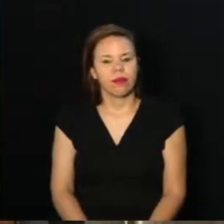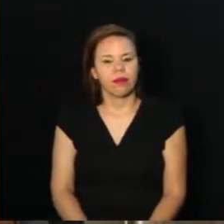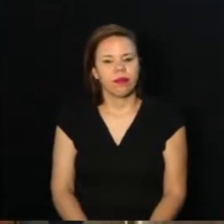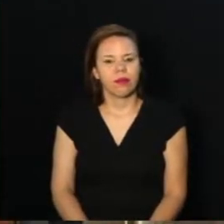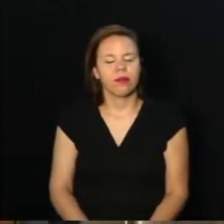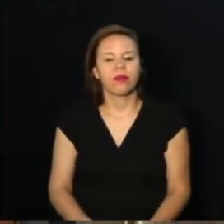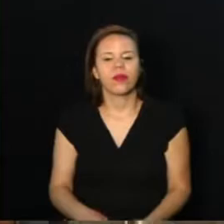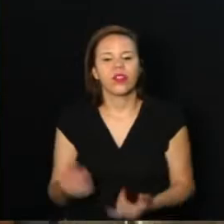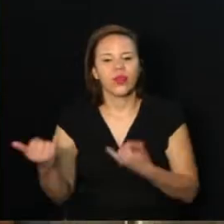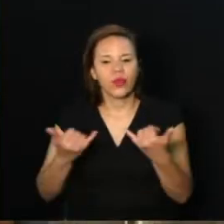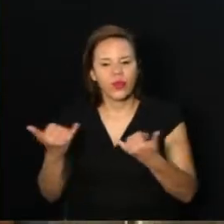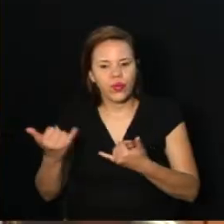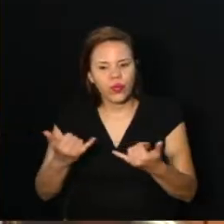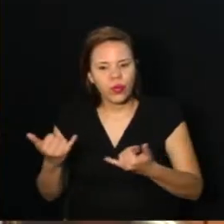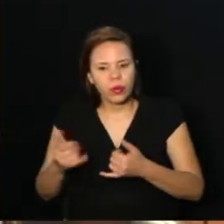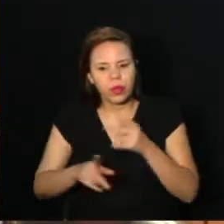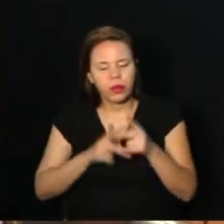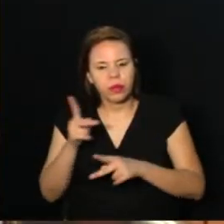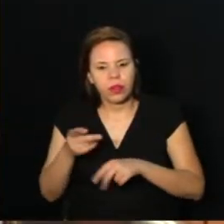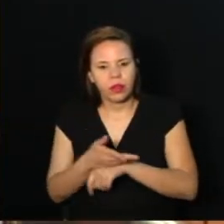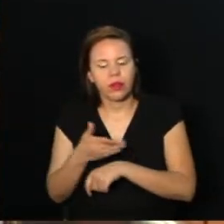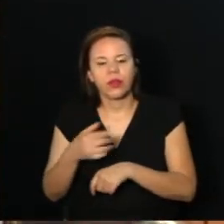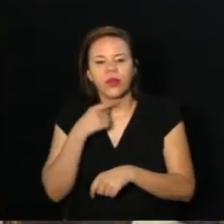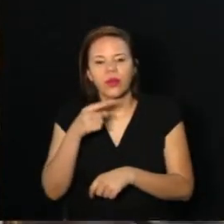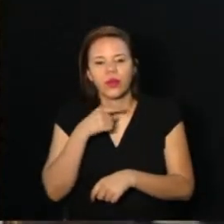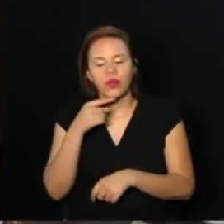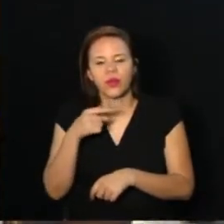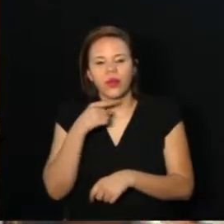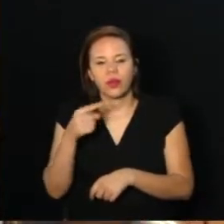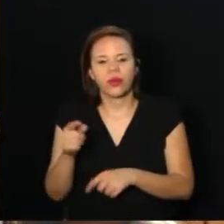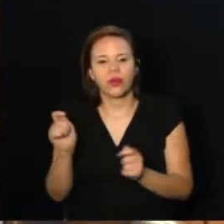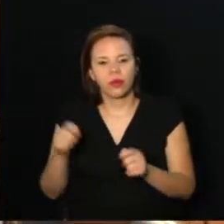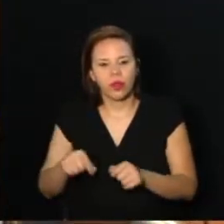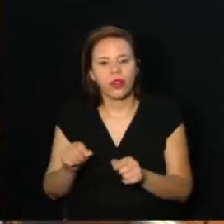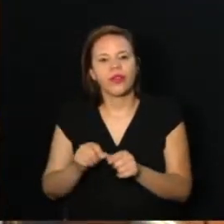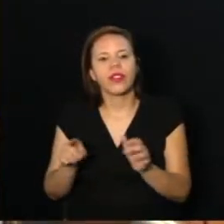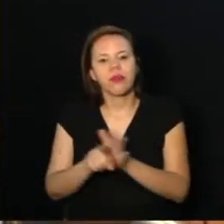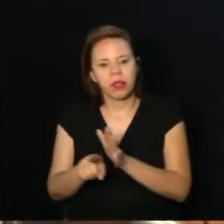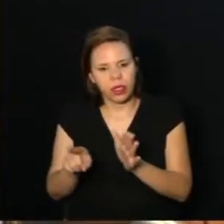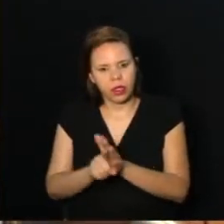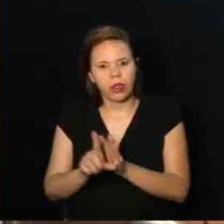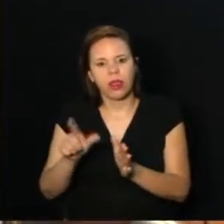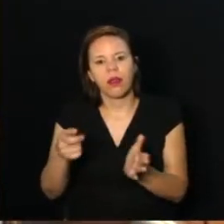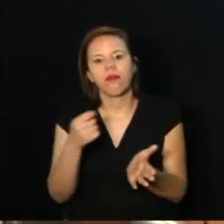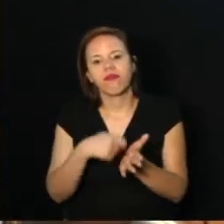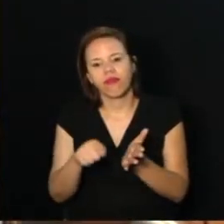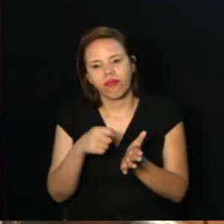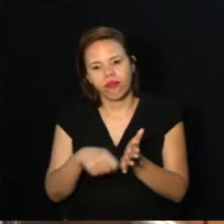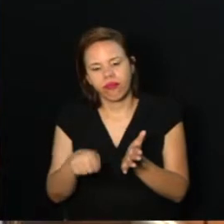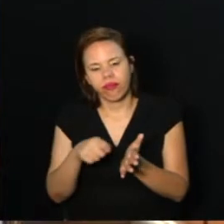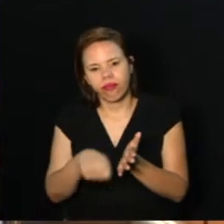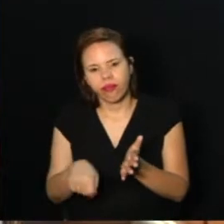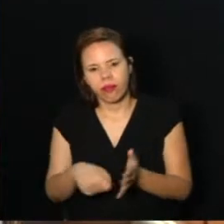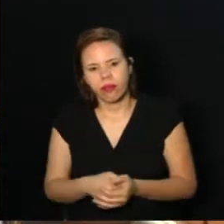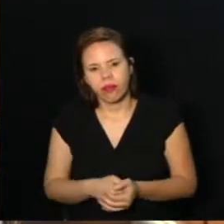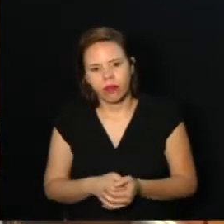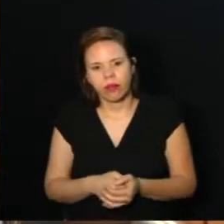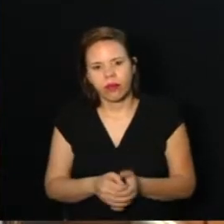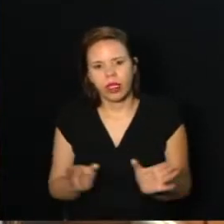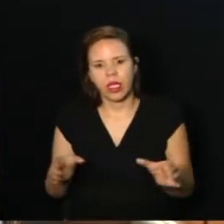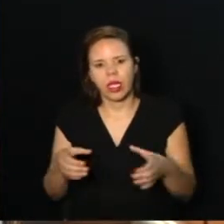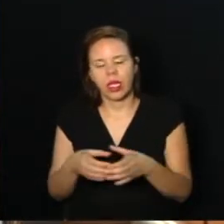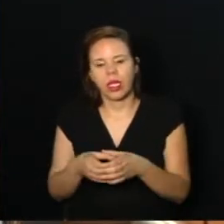Informamos aos participantes do evento que dúvidas ou questionamentos poderão ser encaminhadas por escrito à